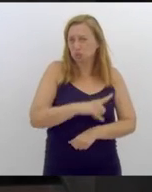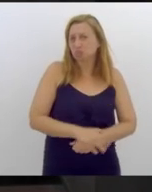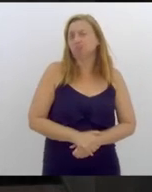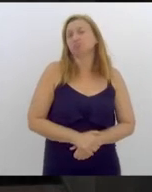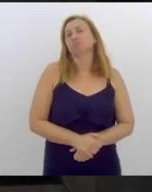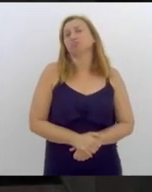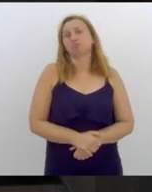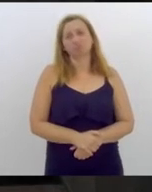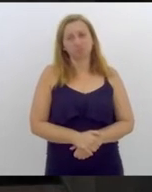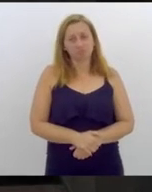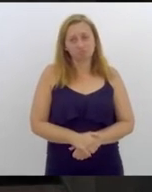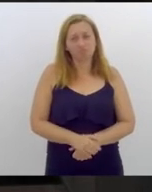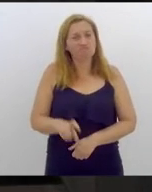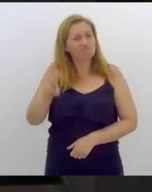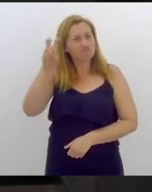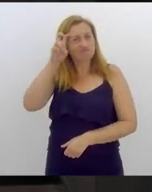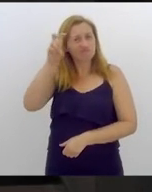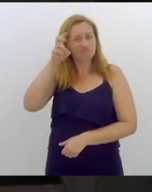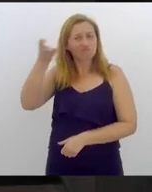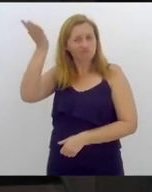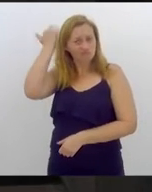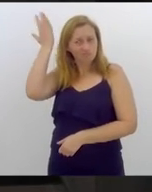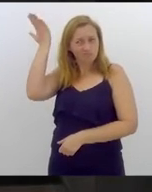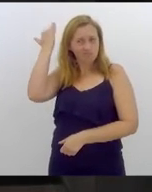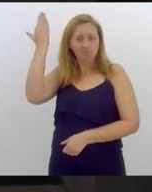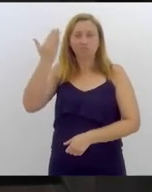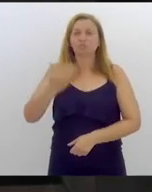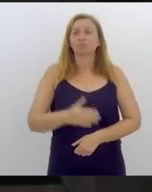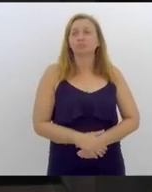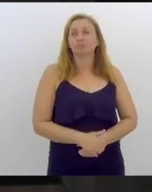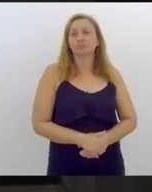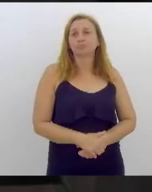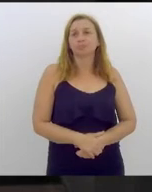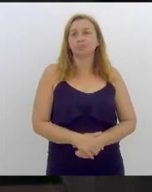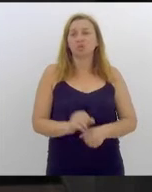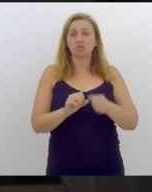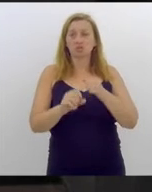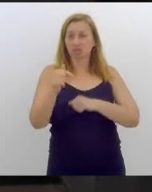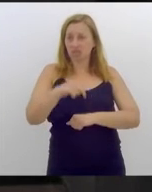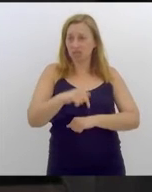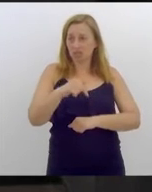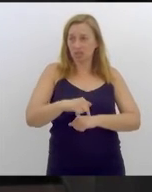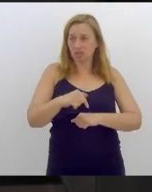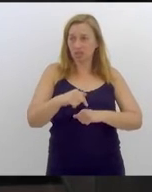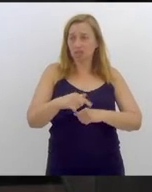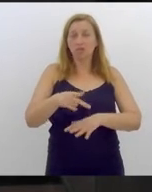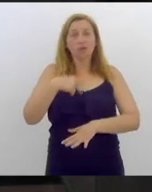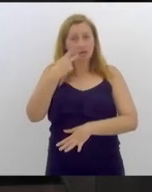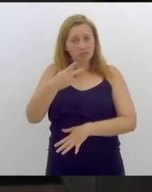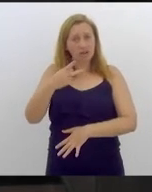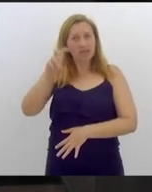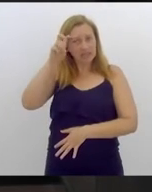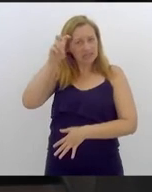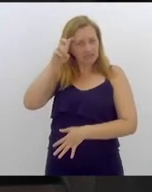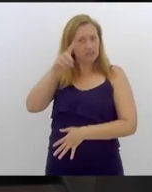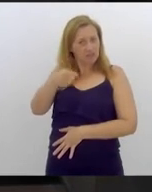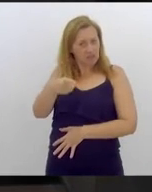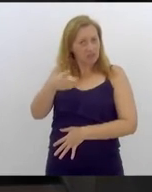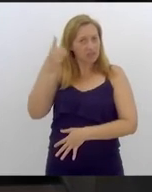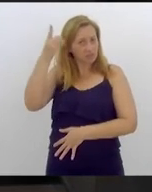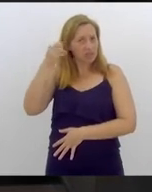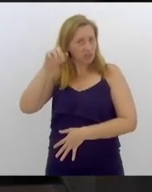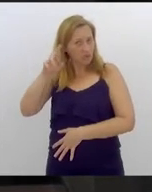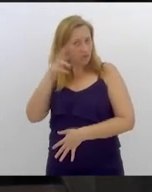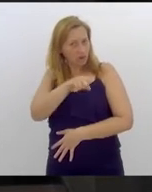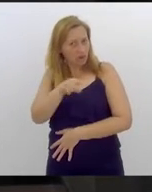eu na quinta-feira passada eu fiz aqui um discurso na quinta-feira deputada lembro